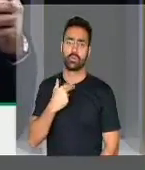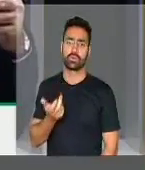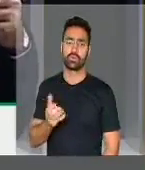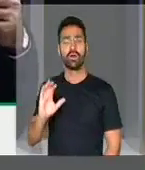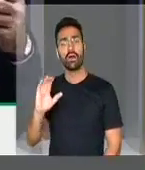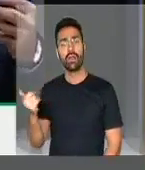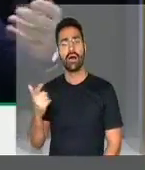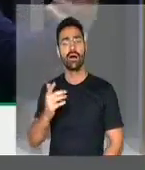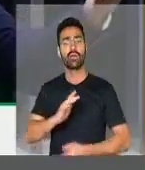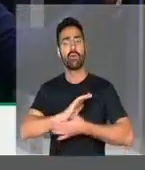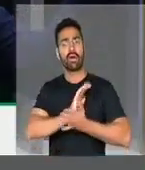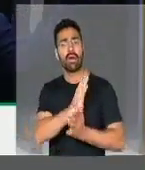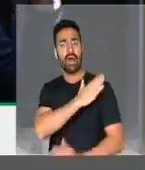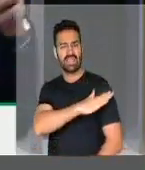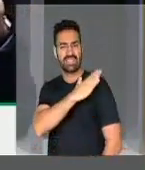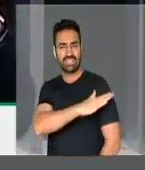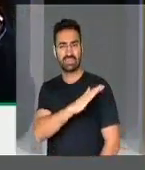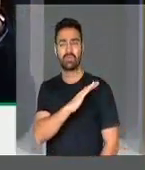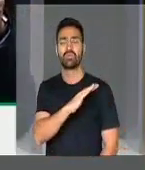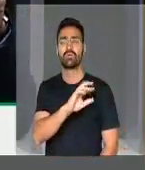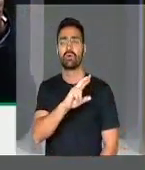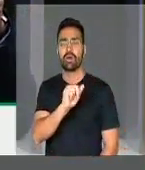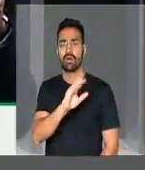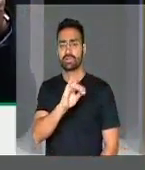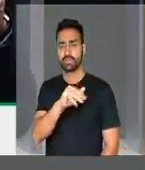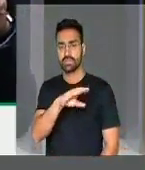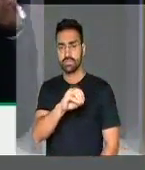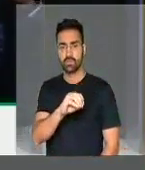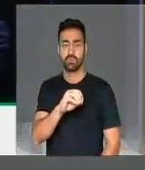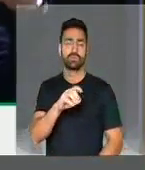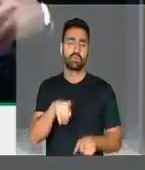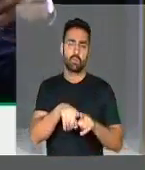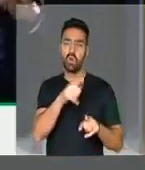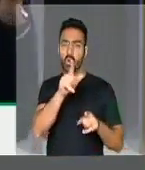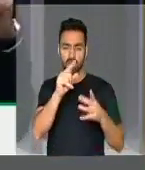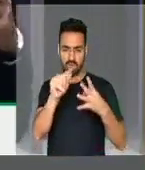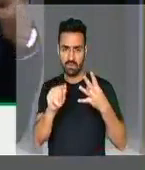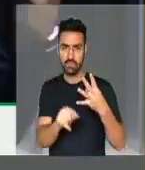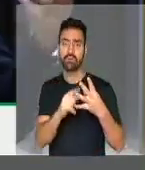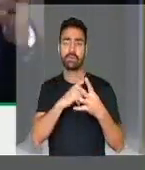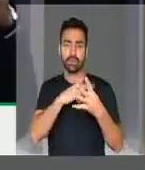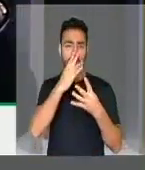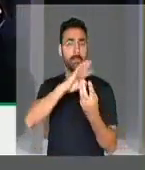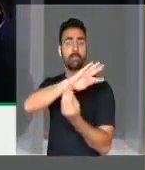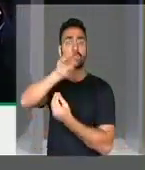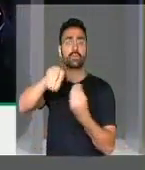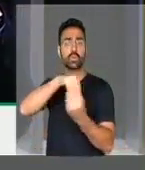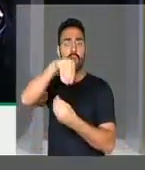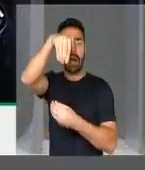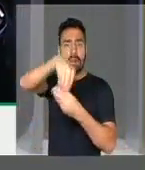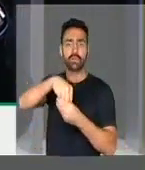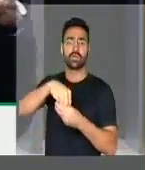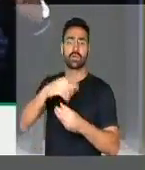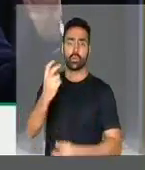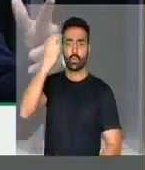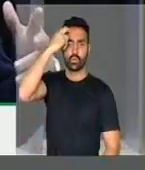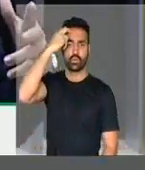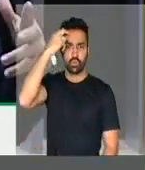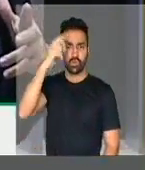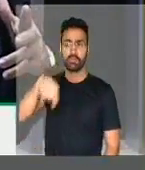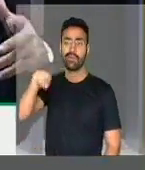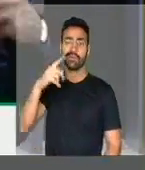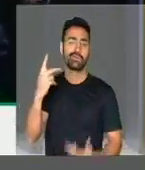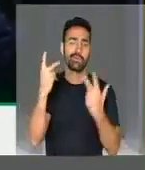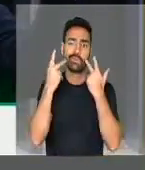que o racismo como outras formas de opressão estão entranhadas na cultura popular é muito